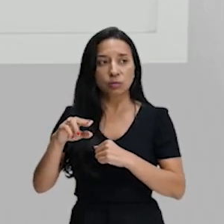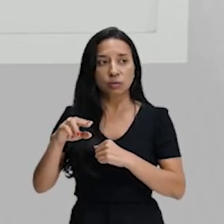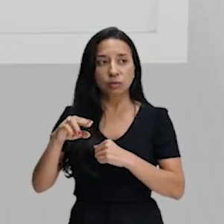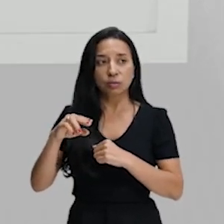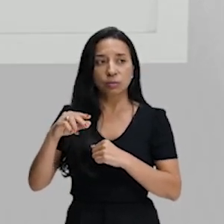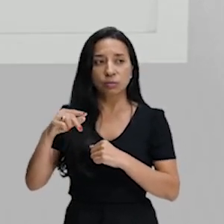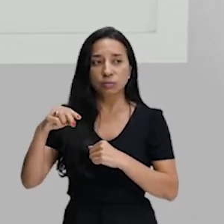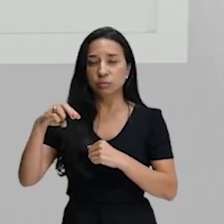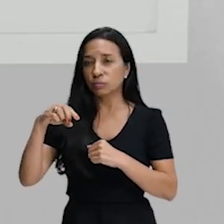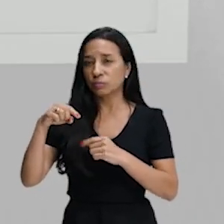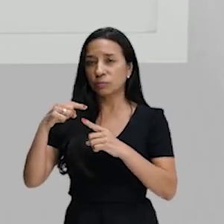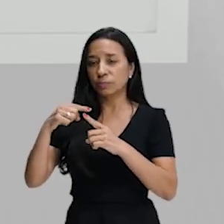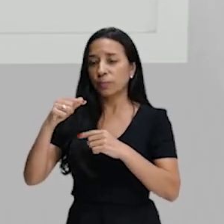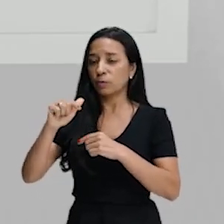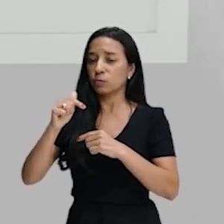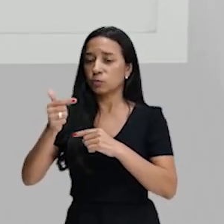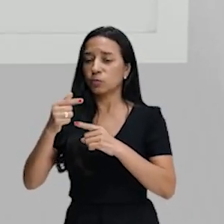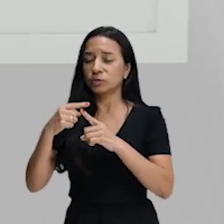Então,